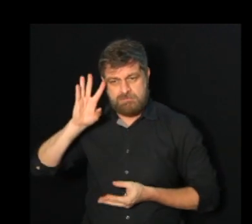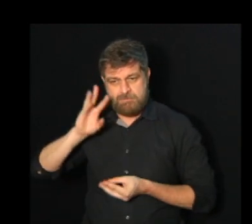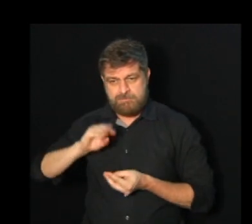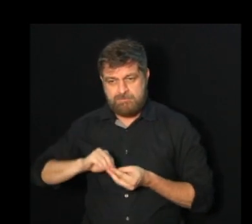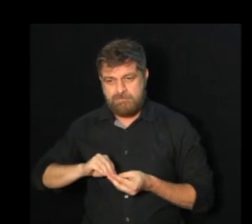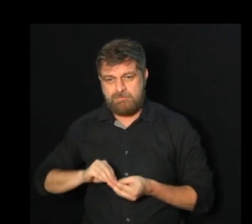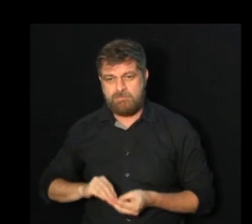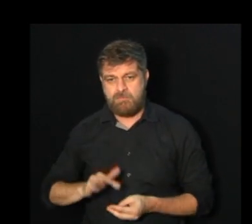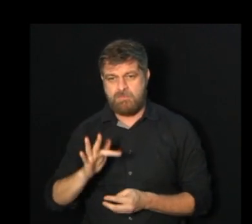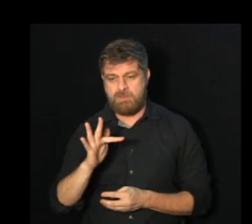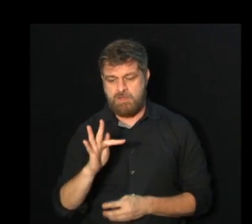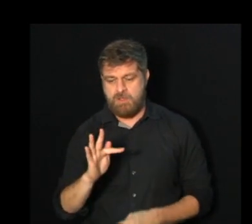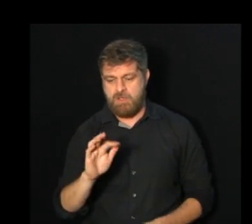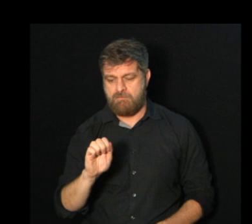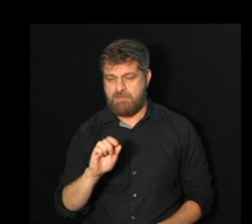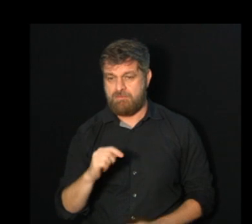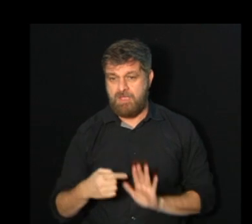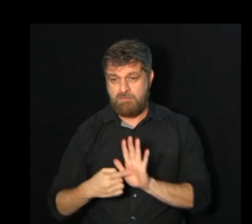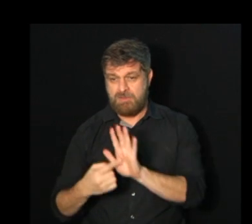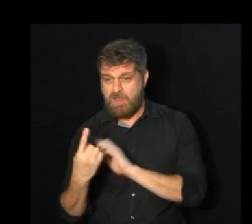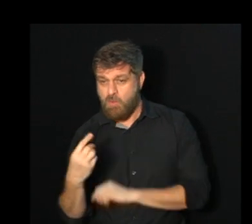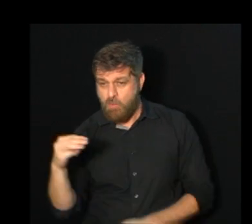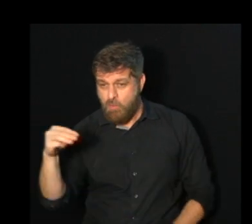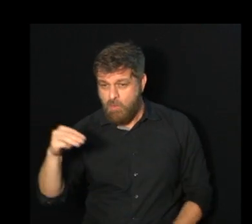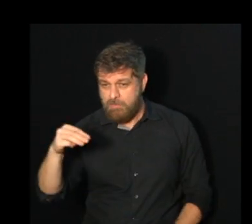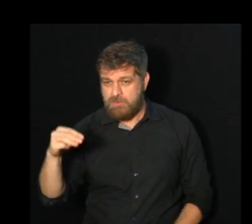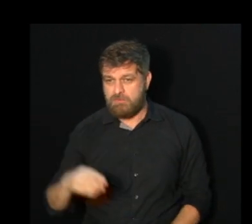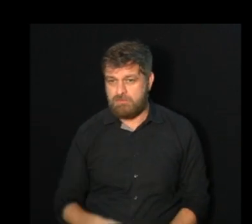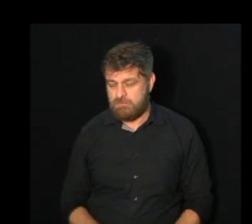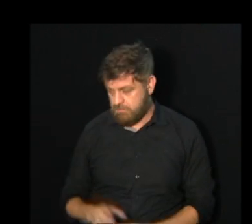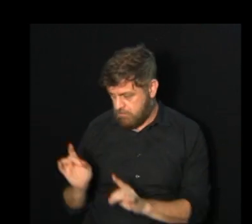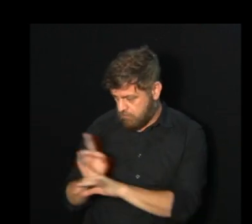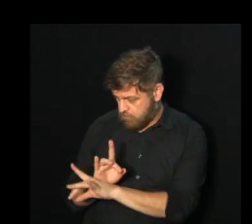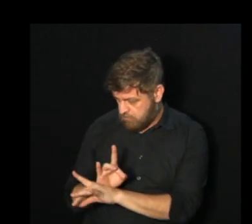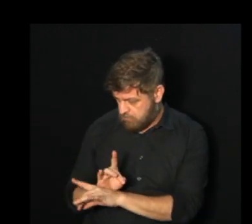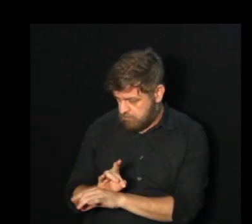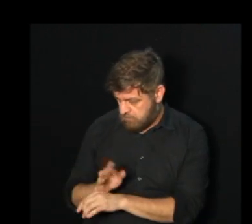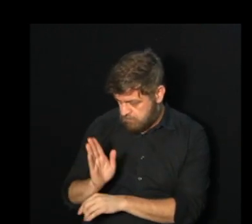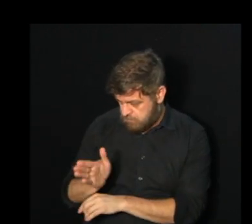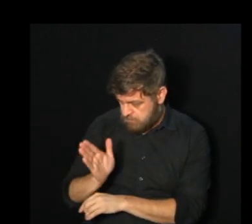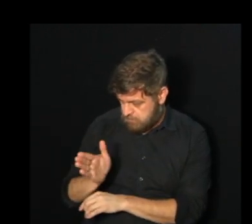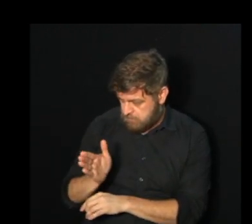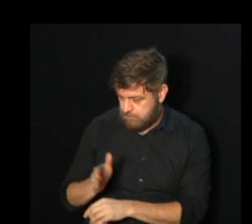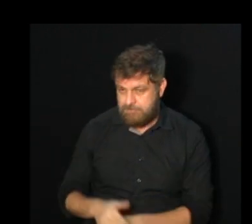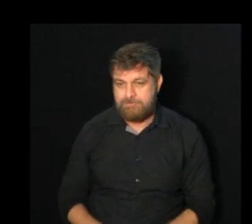o Fábio vai fazer uma demonstração de 1 minuto. Tudo preparado aí, Fábio?